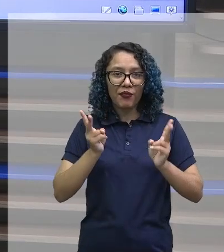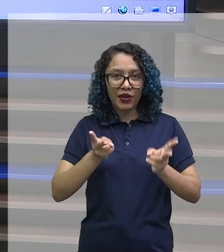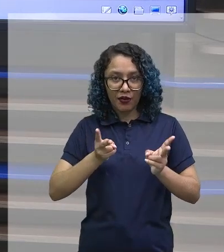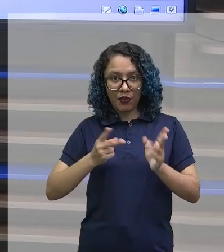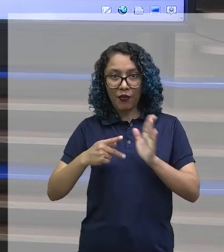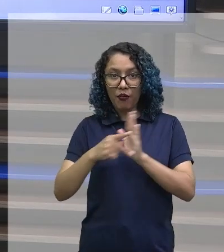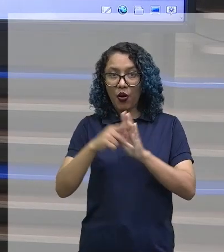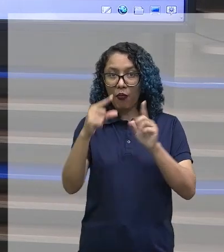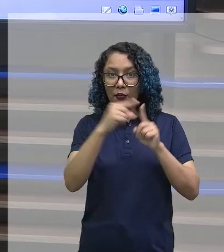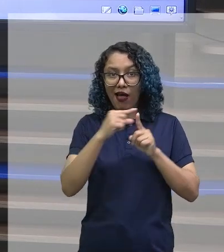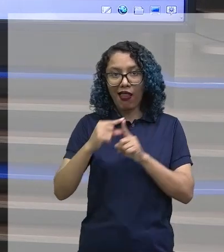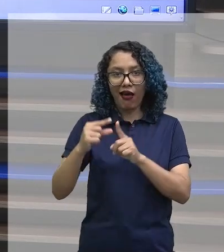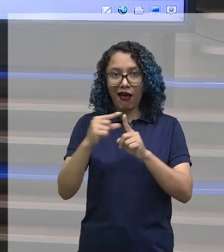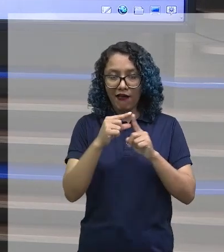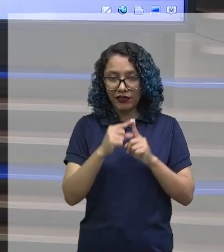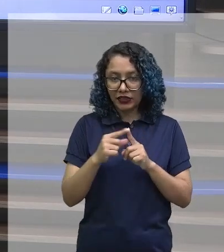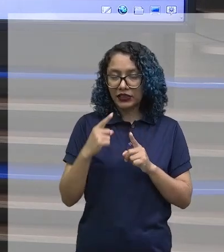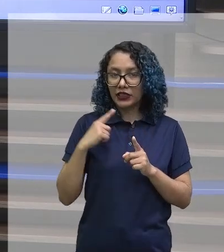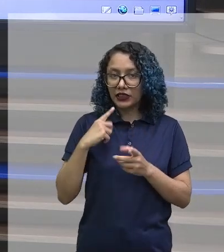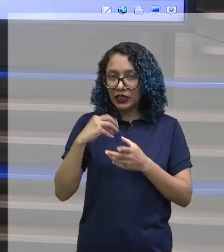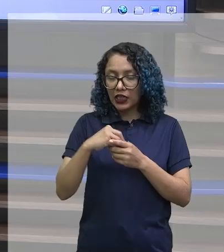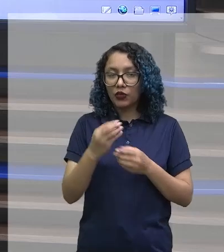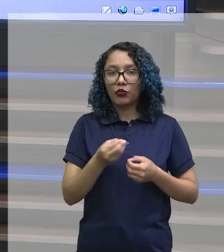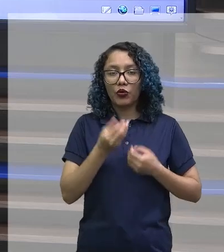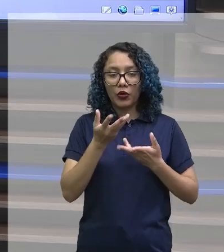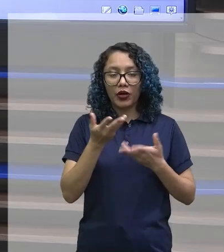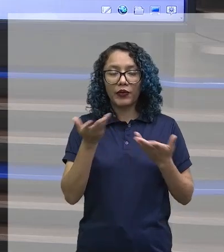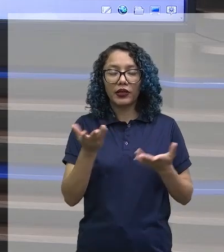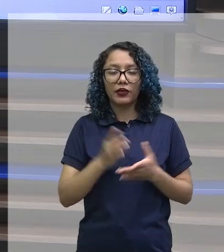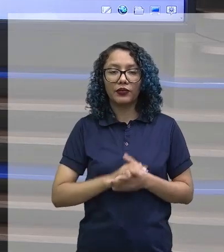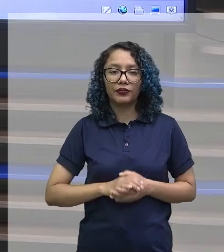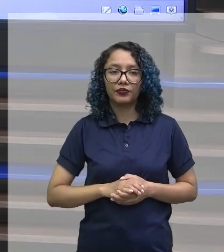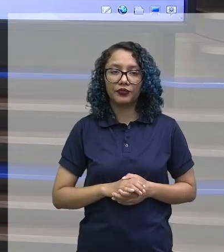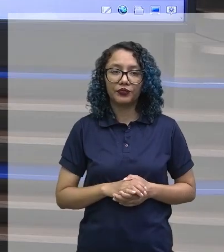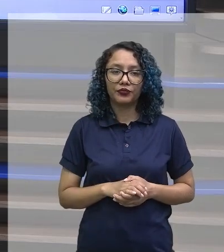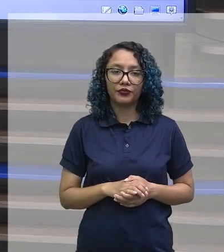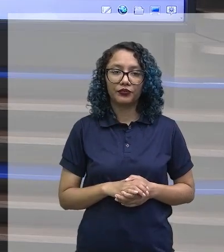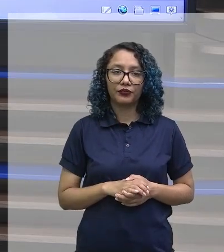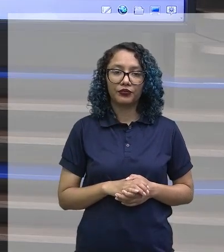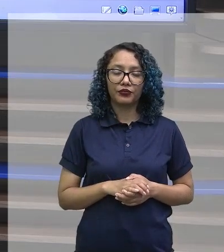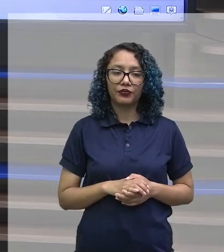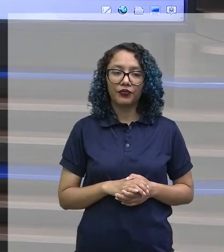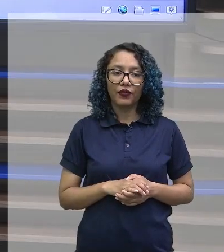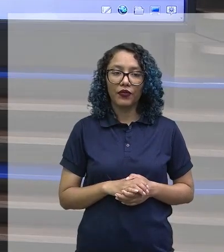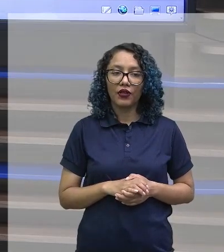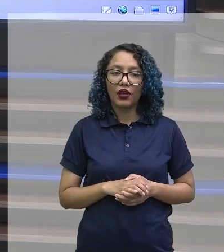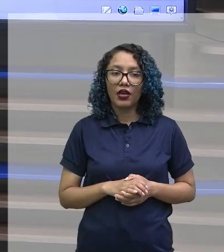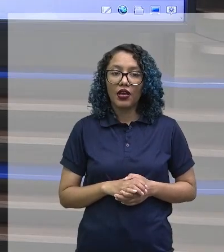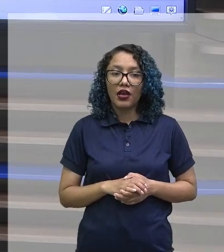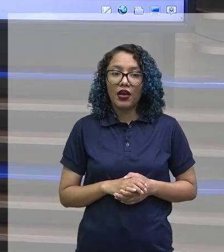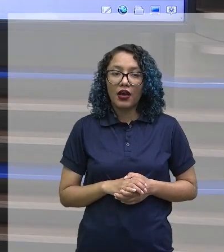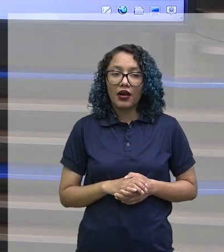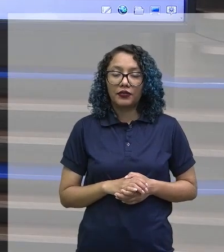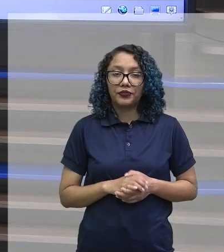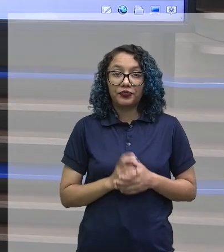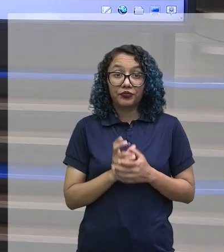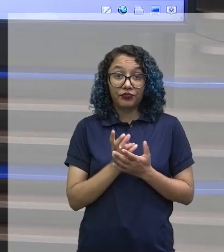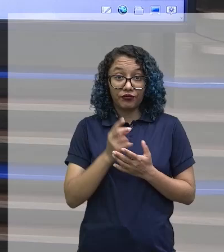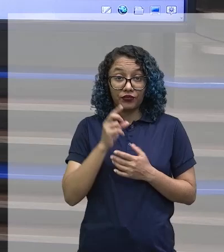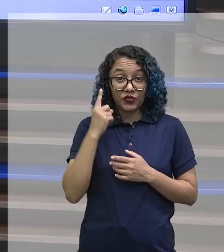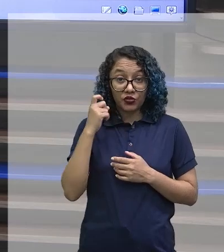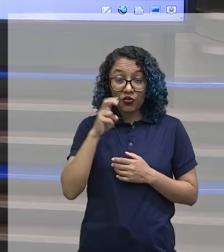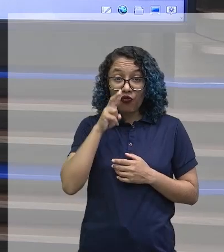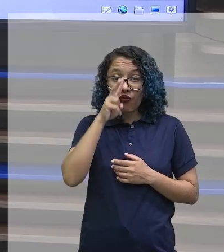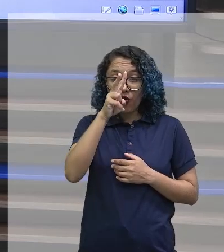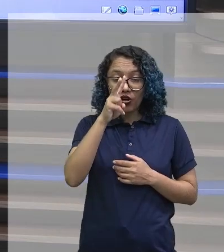palavras, não é? Então, essa pronúncia mais forte vai ficar nessa antepenúltima sílaba. Se a gente